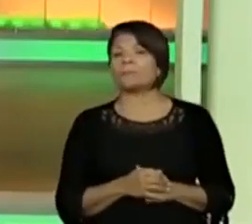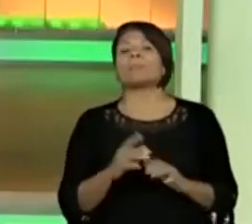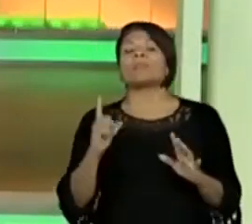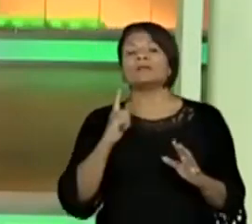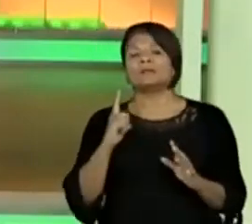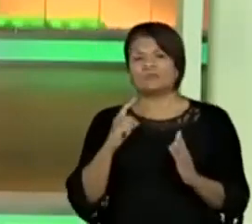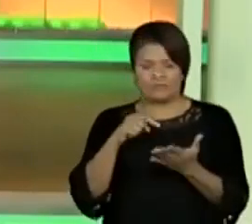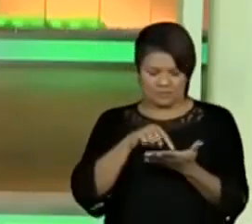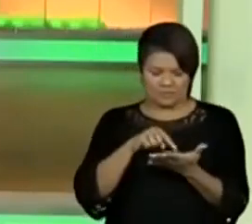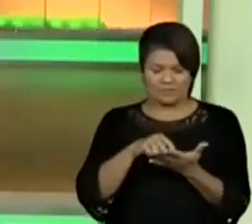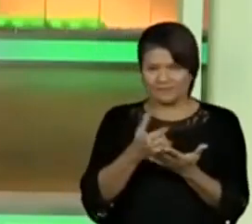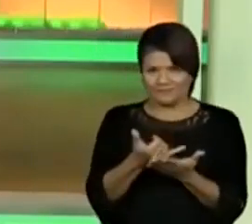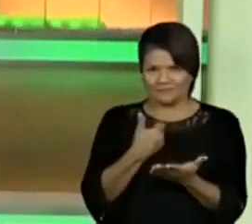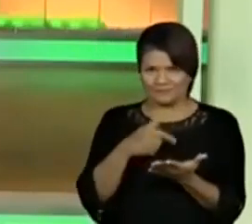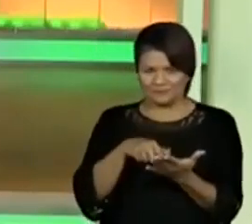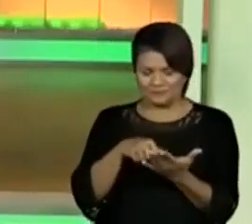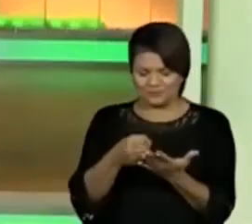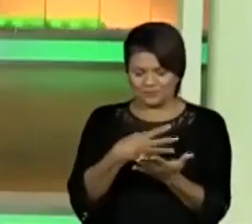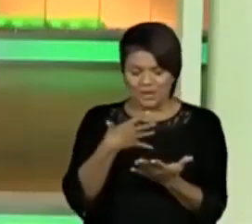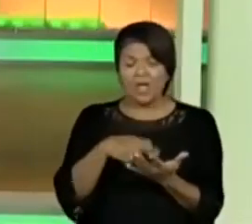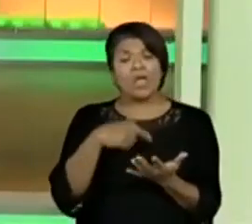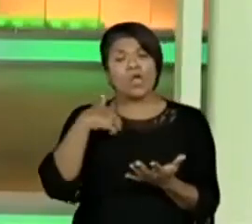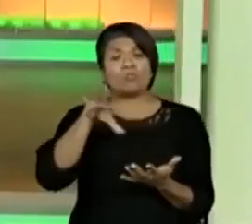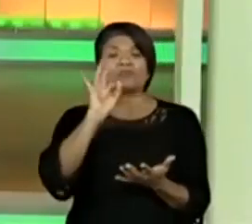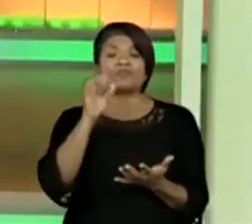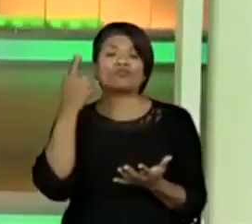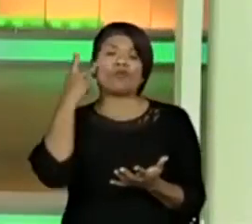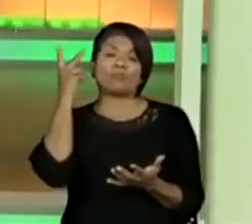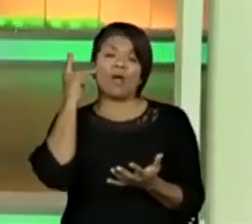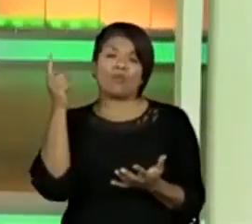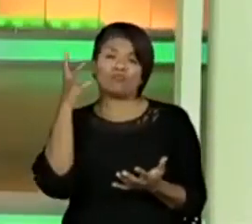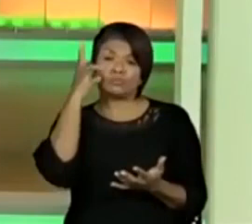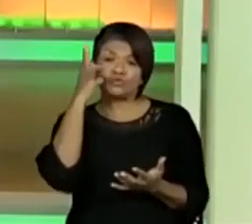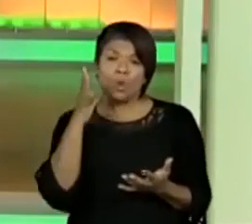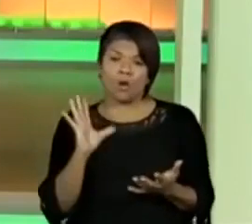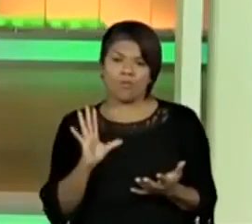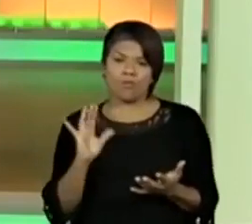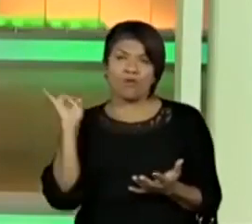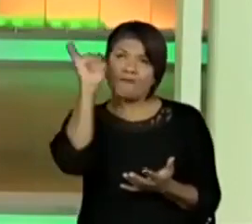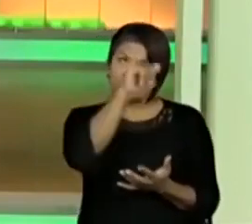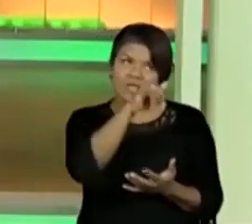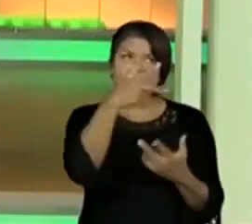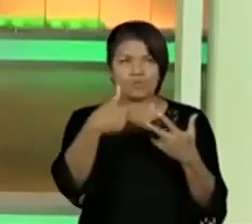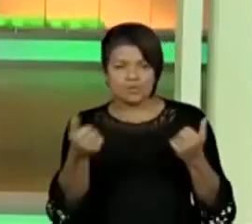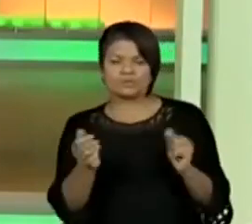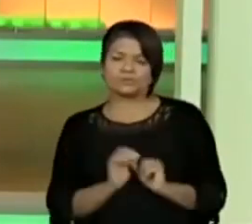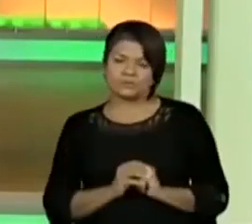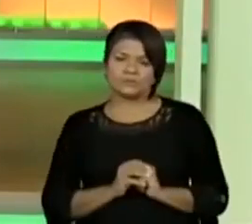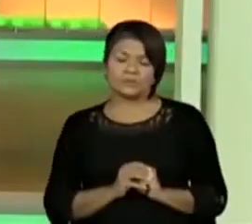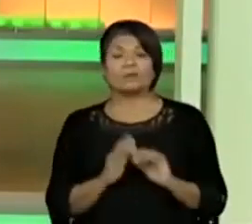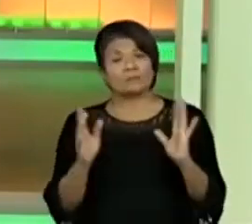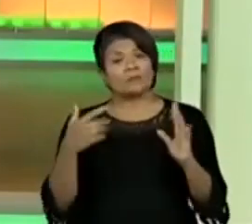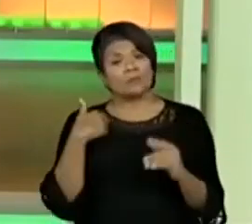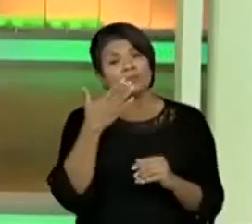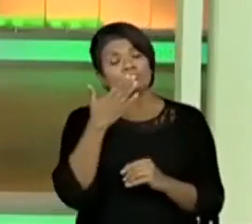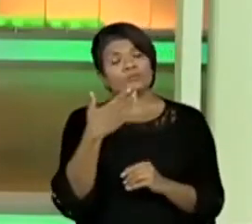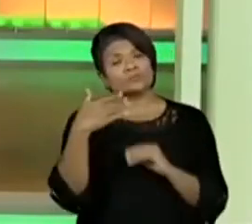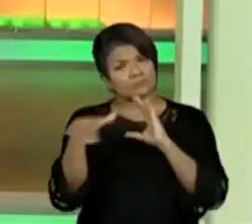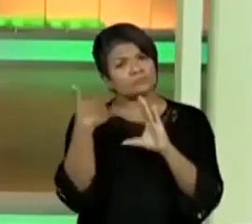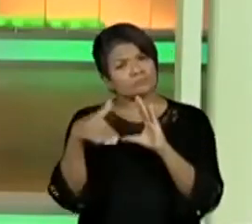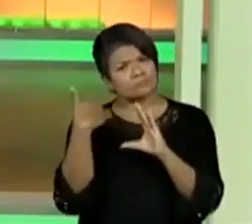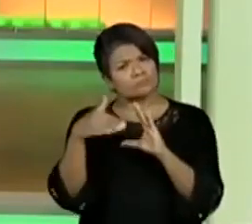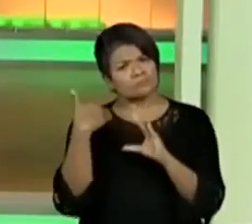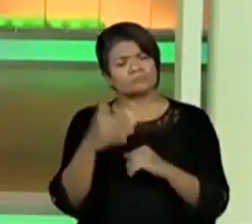aluno disse assim, não, eu prefiro o normal. E aí? Certo? Então, vou pedir para vocês agora participar mesmo,